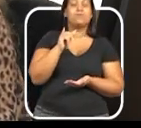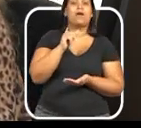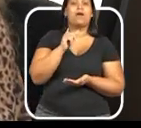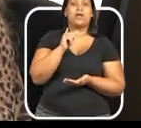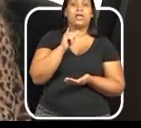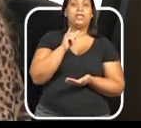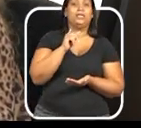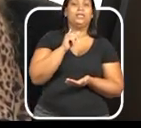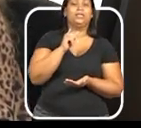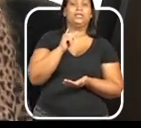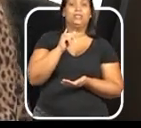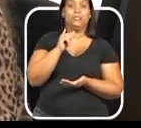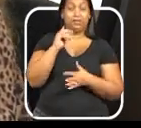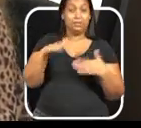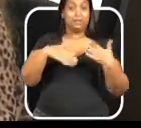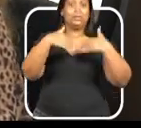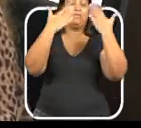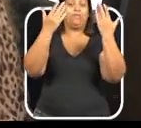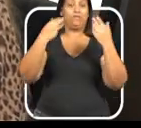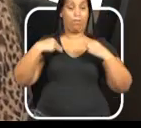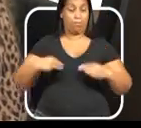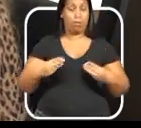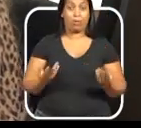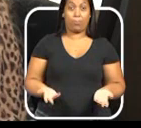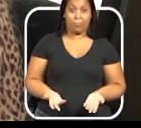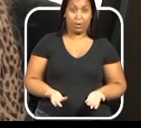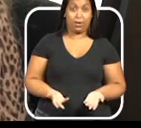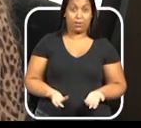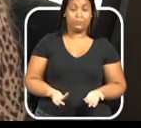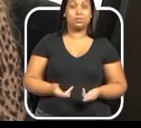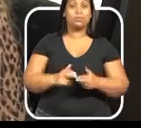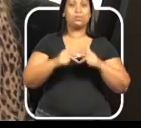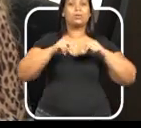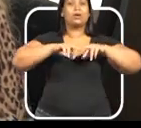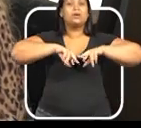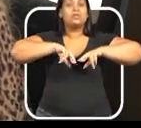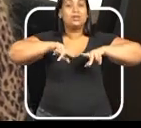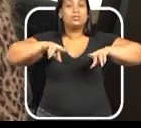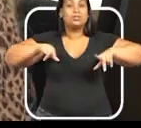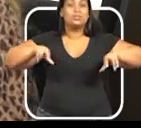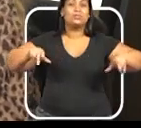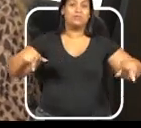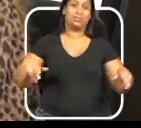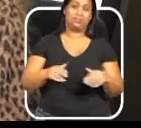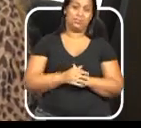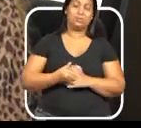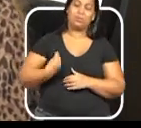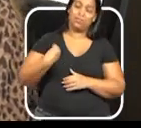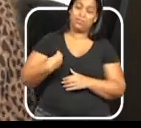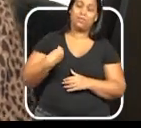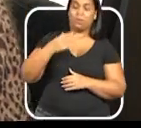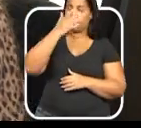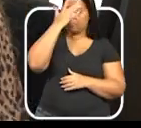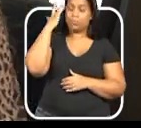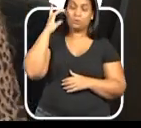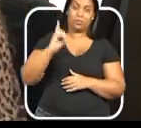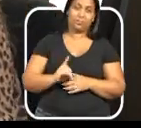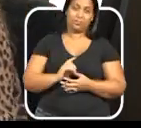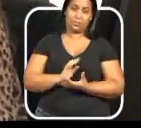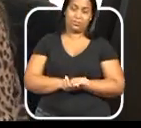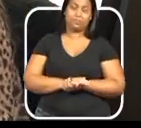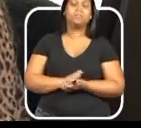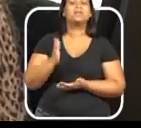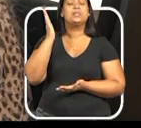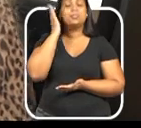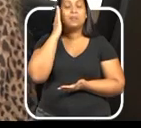mais desenvolvidas moralmente com relação à diversidade, por conviverem com pessoas com deficiência. E